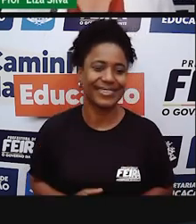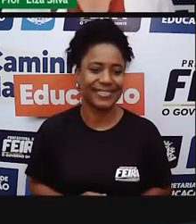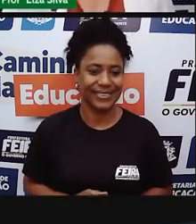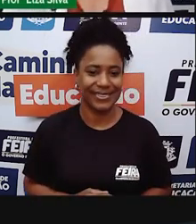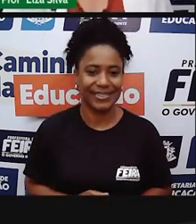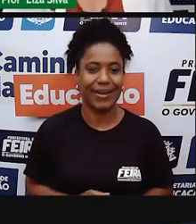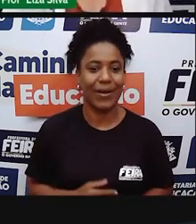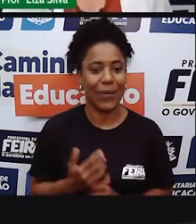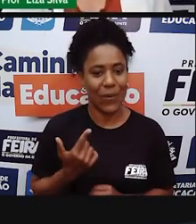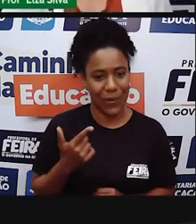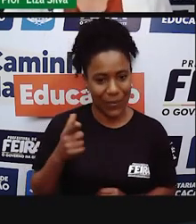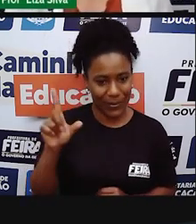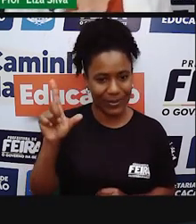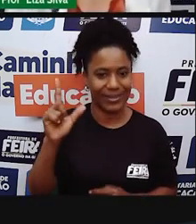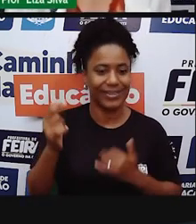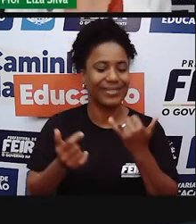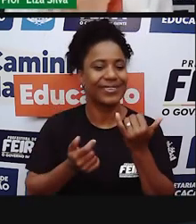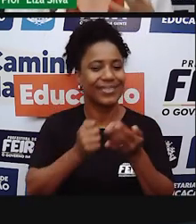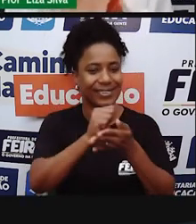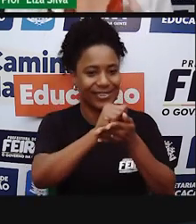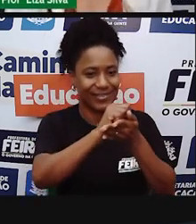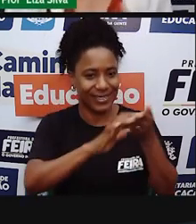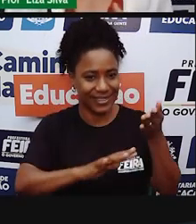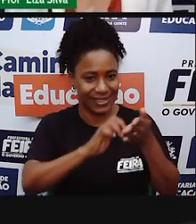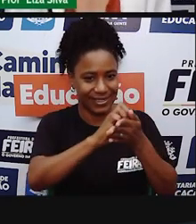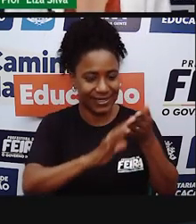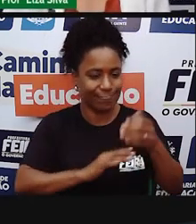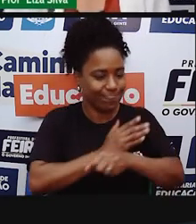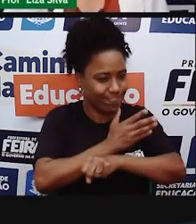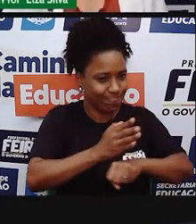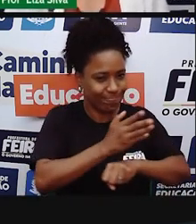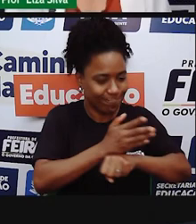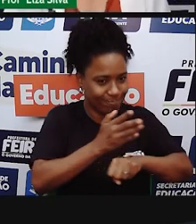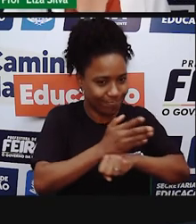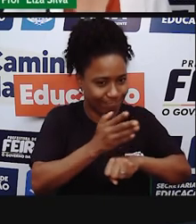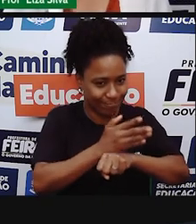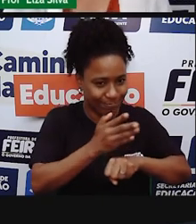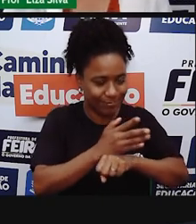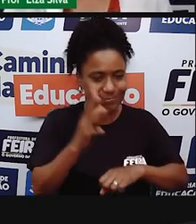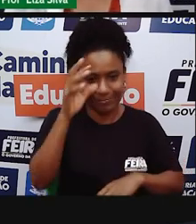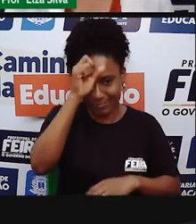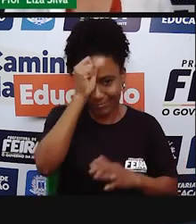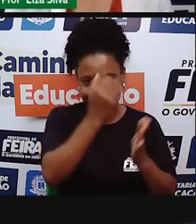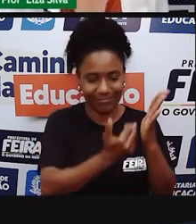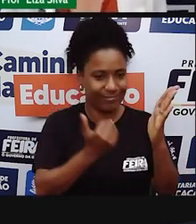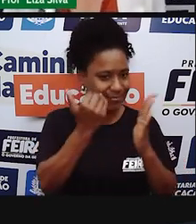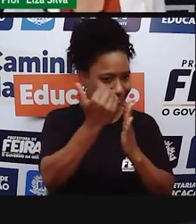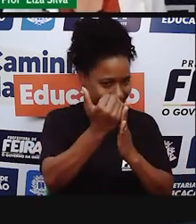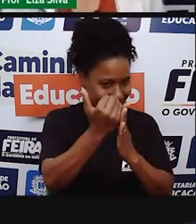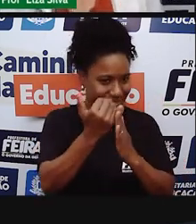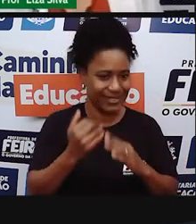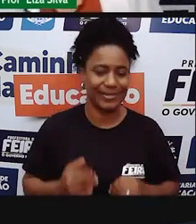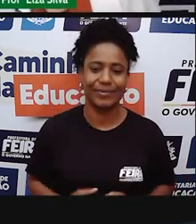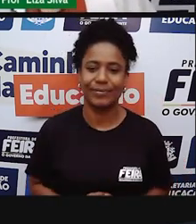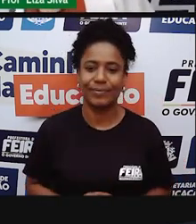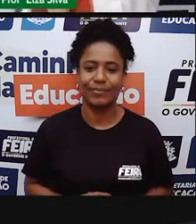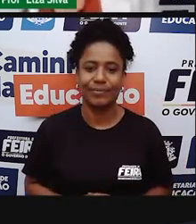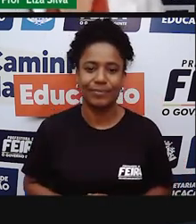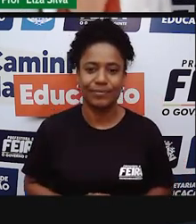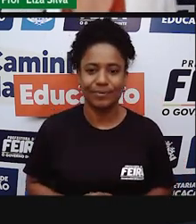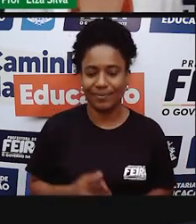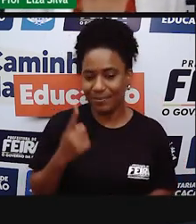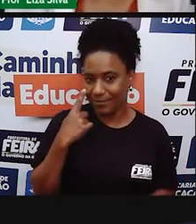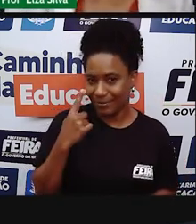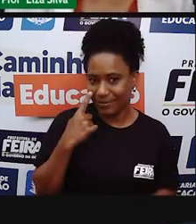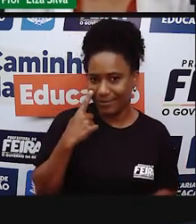Outra atividade interativa para nós fixarmos o vocabulário que nós estamos aprendendo. Game